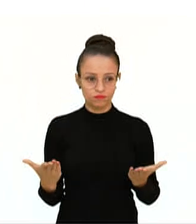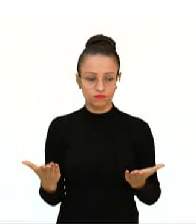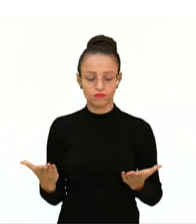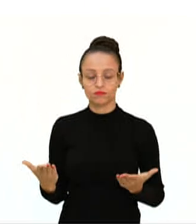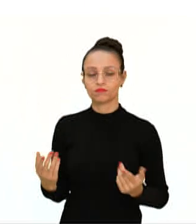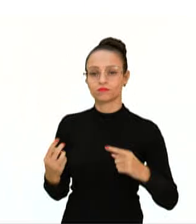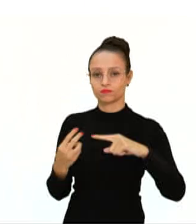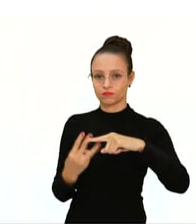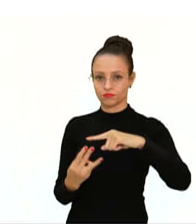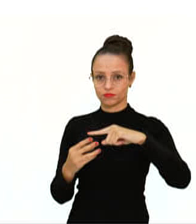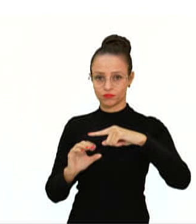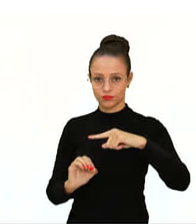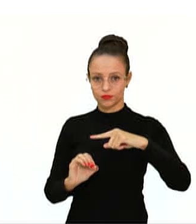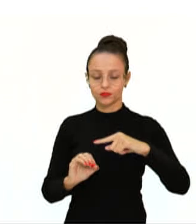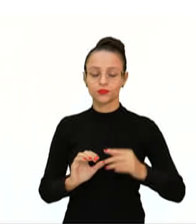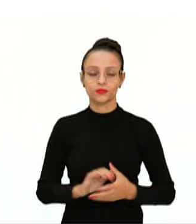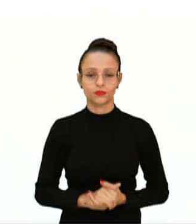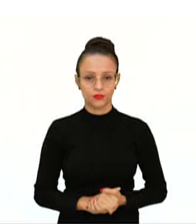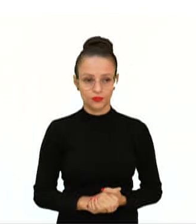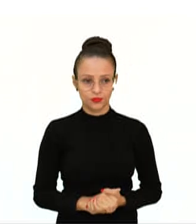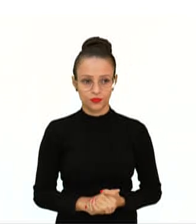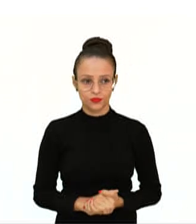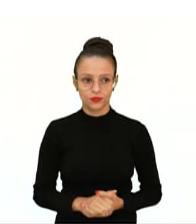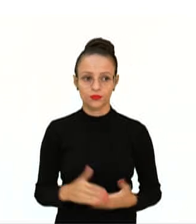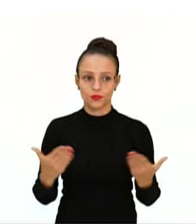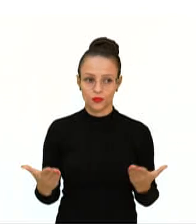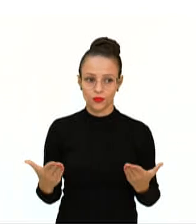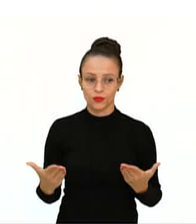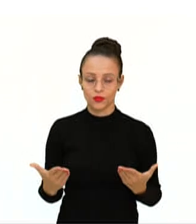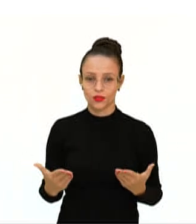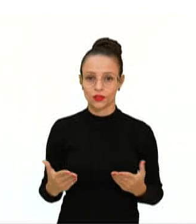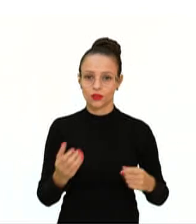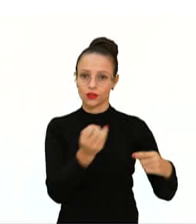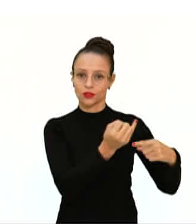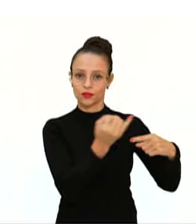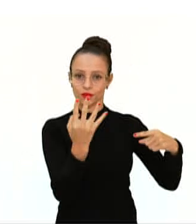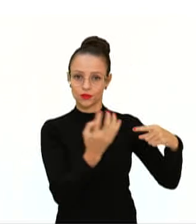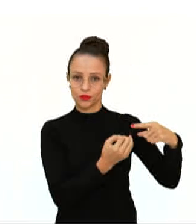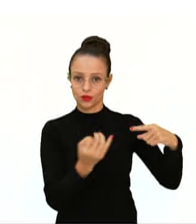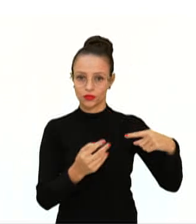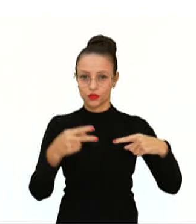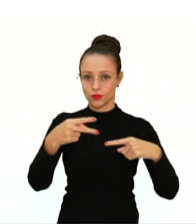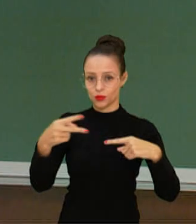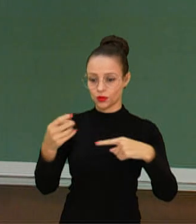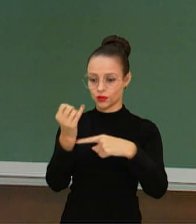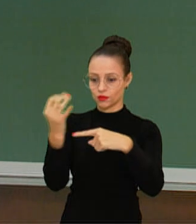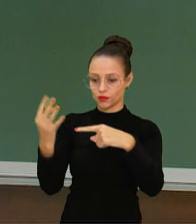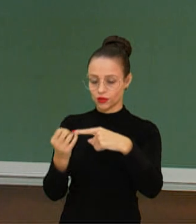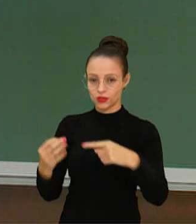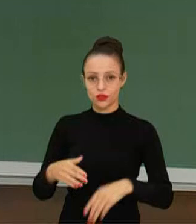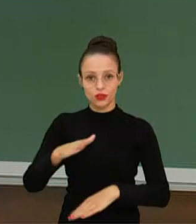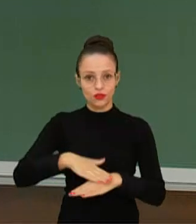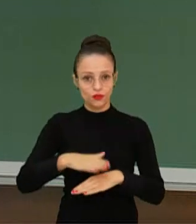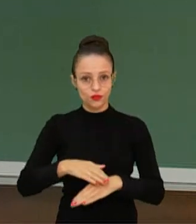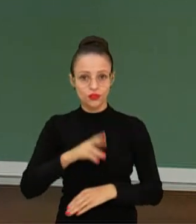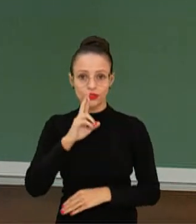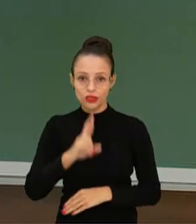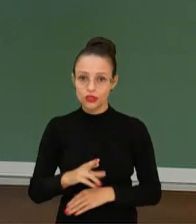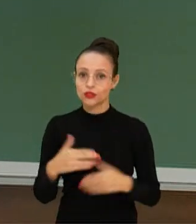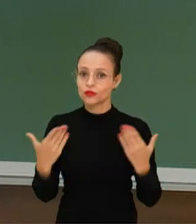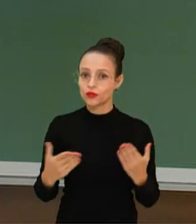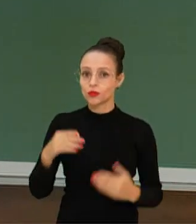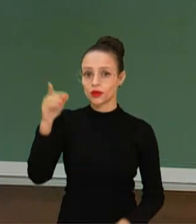do poste, 30 metros. Então, eu tenho esta fração igualada a esta. Resolvo multiplicando